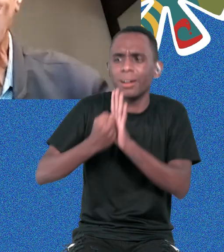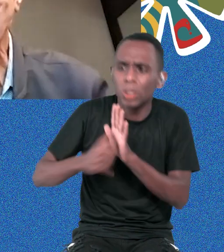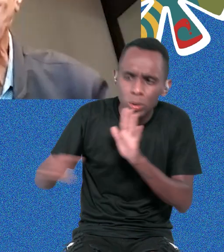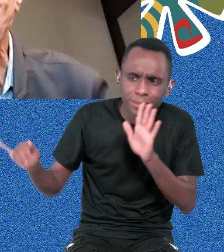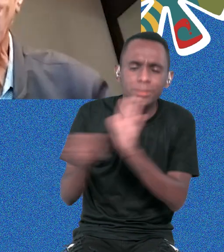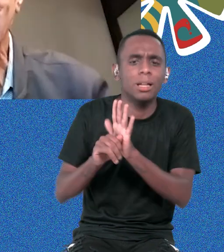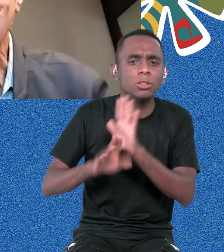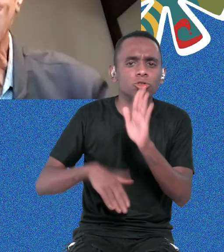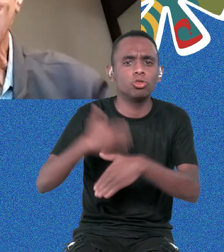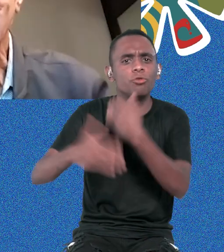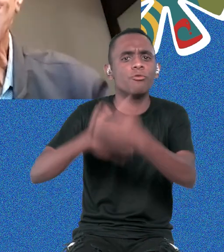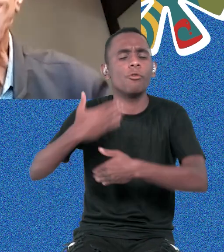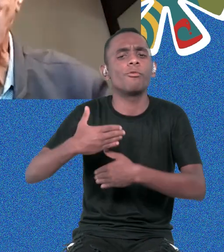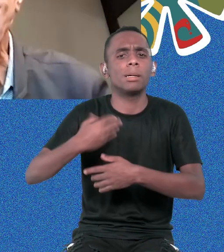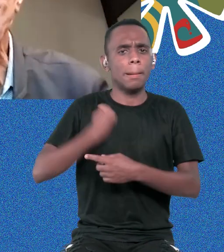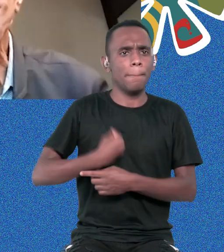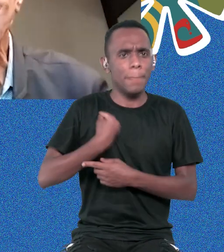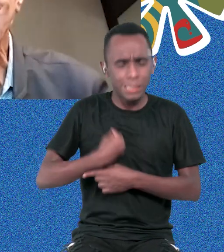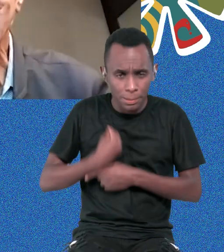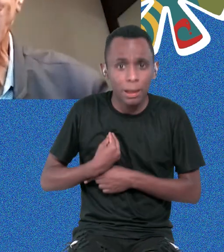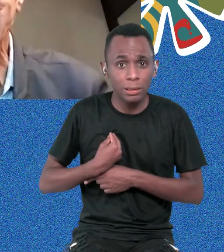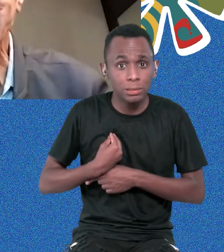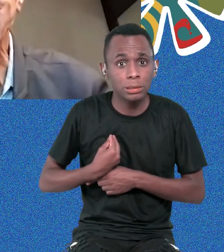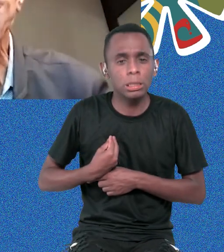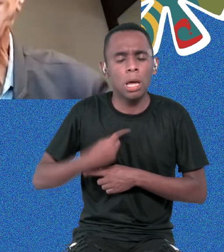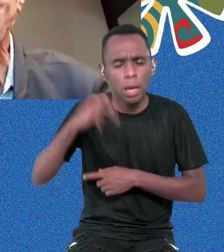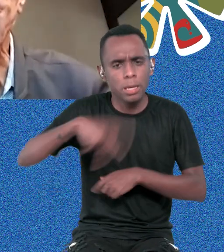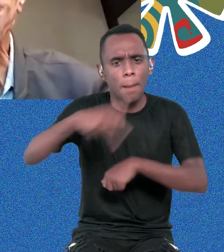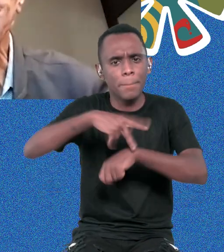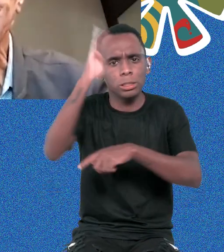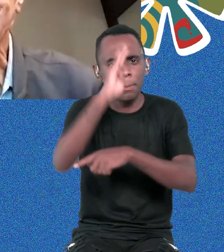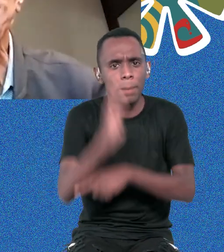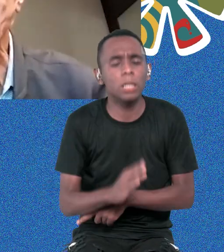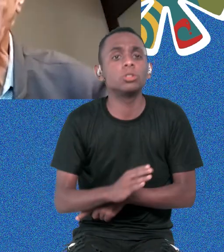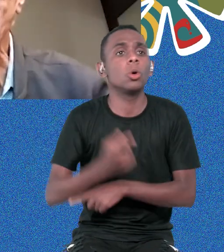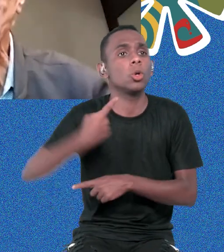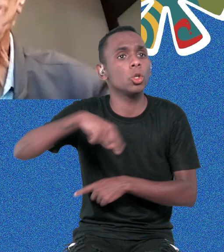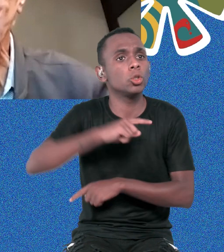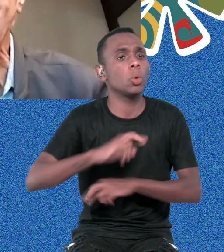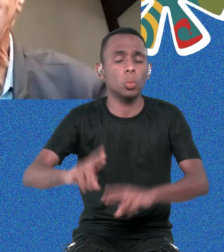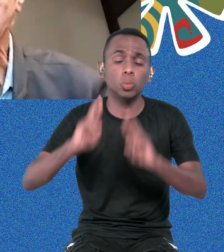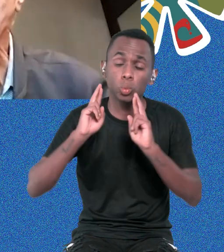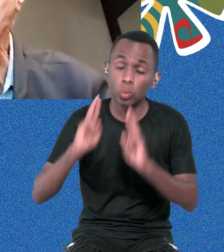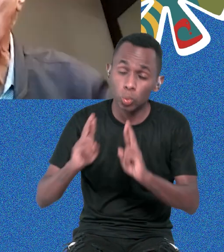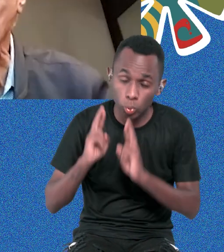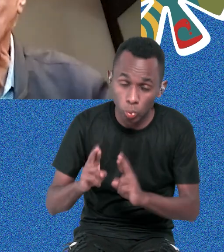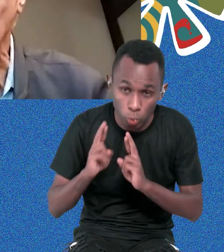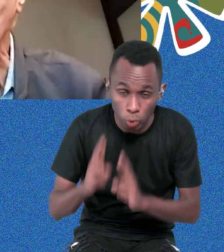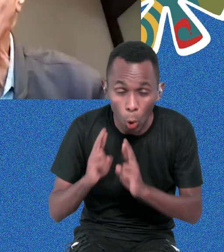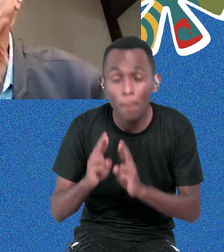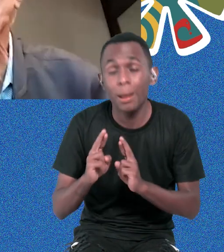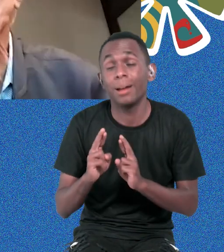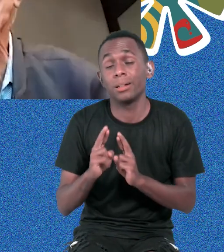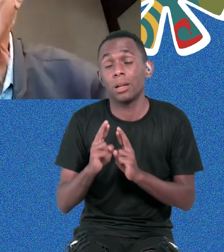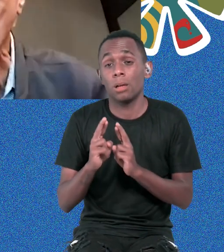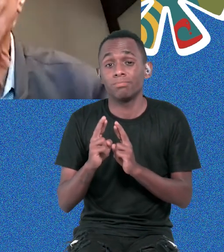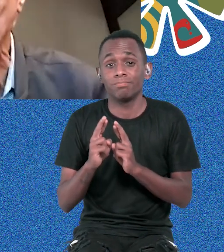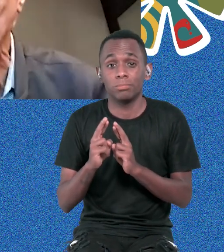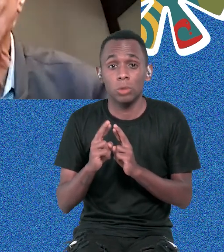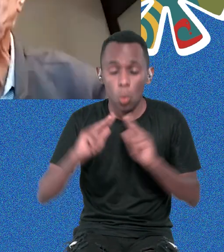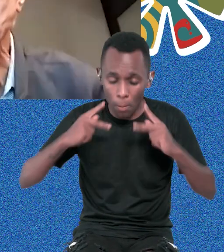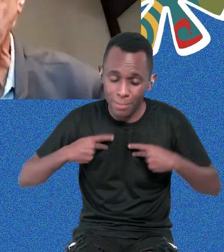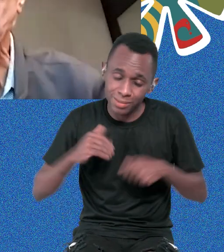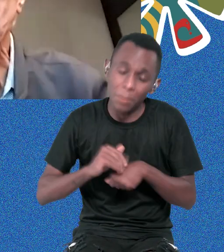se afirmar membros deste país que esperamos seja um pouco, ao menos um